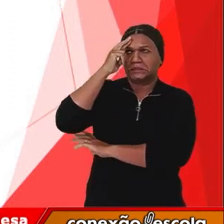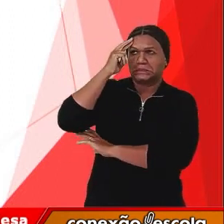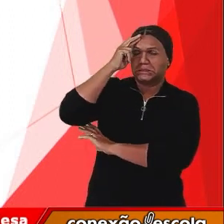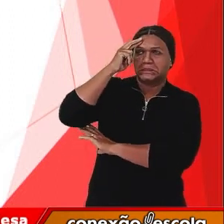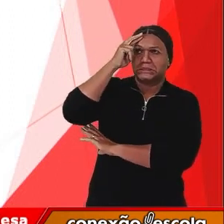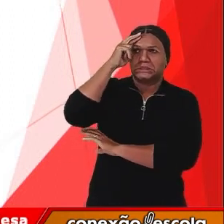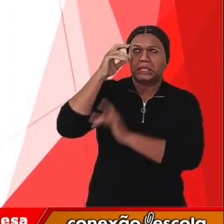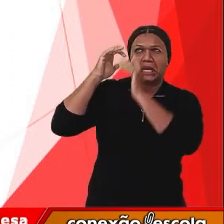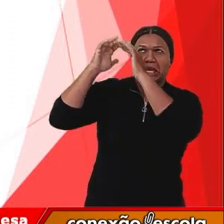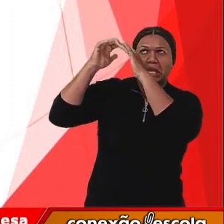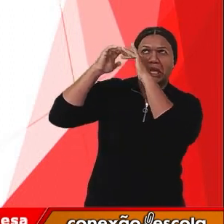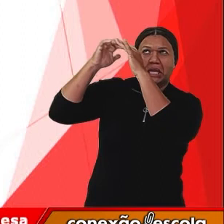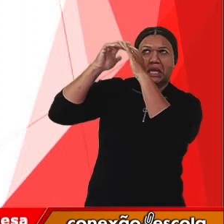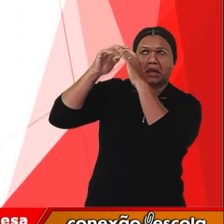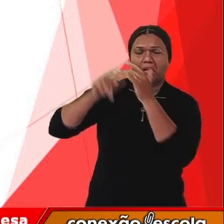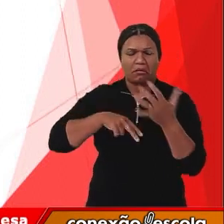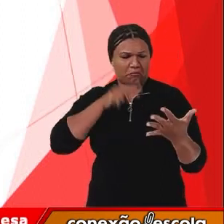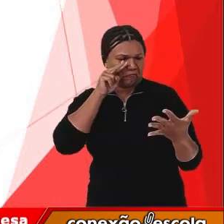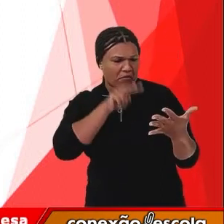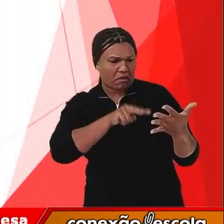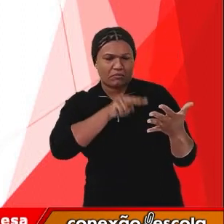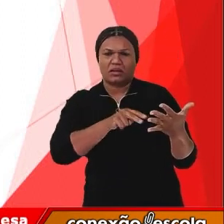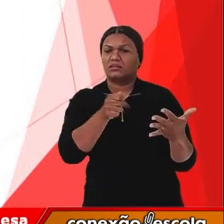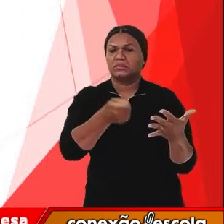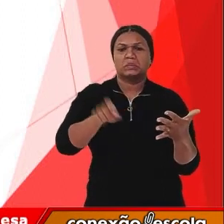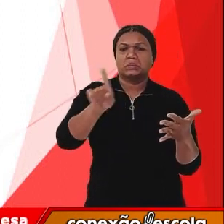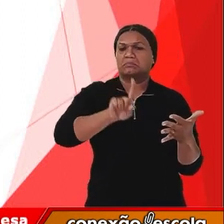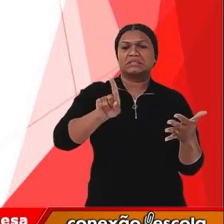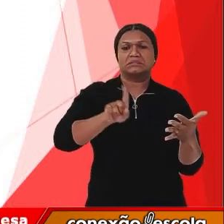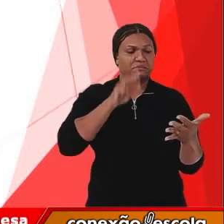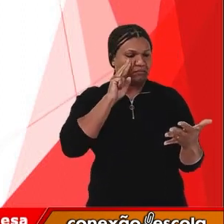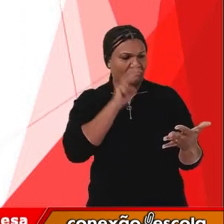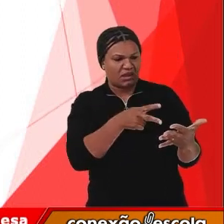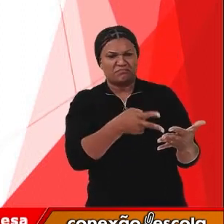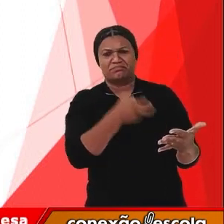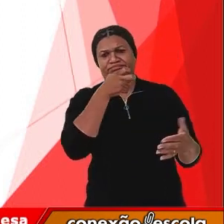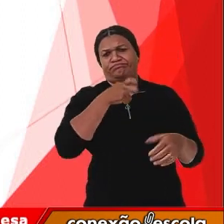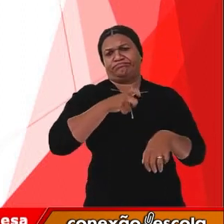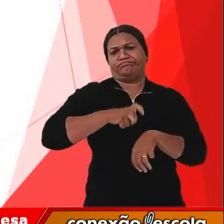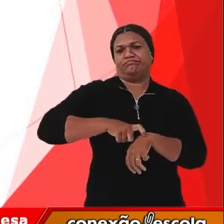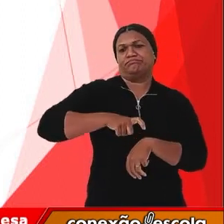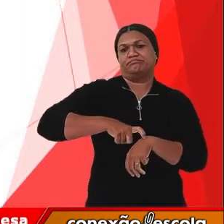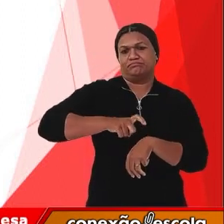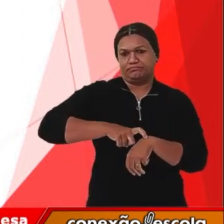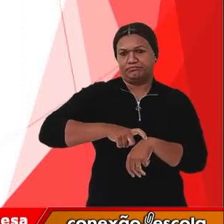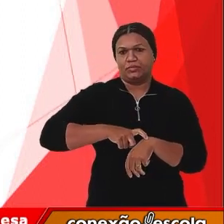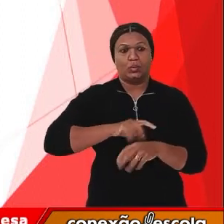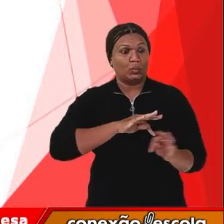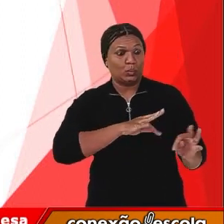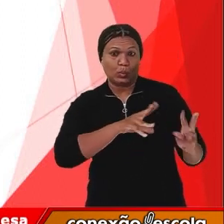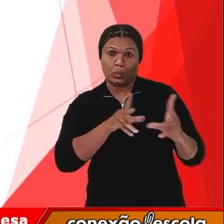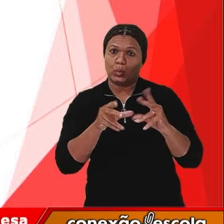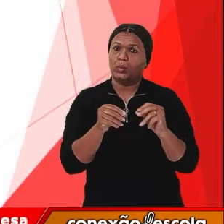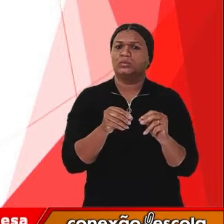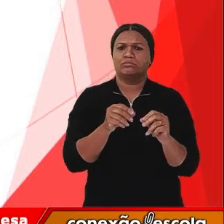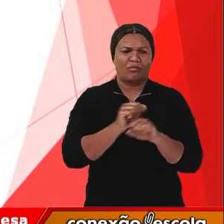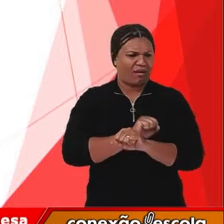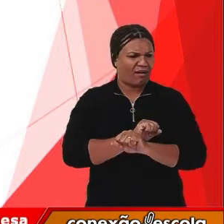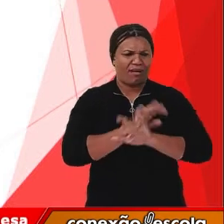reflexões ficar analisando muita coisa está tudo ali objetivo escrito